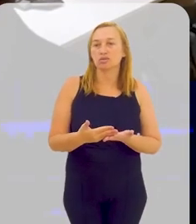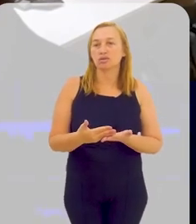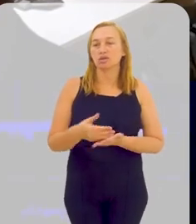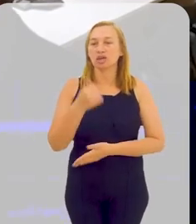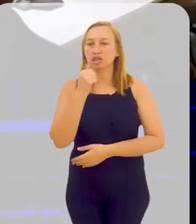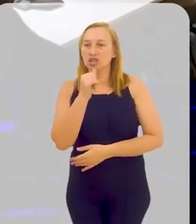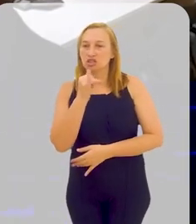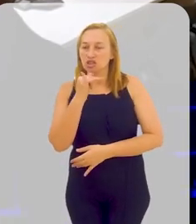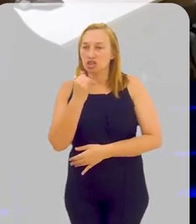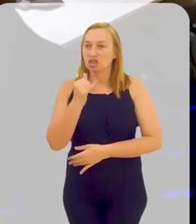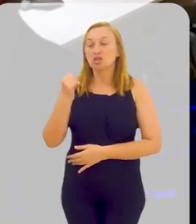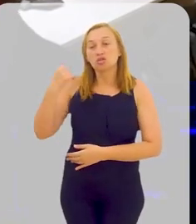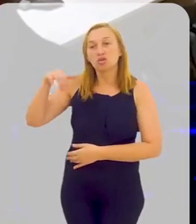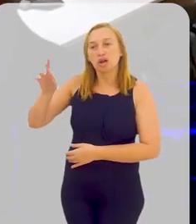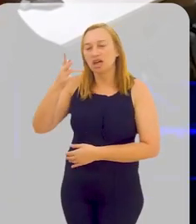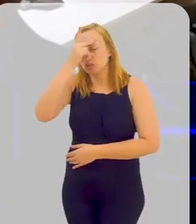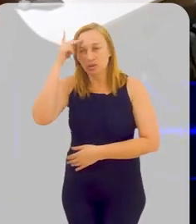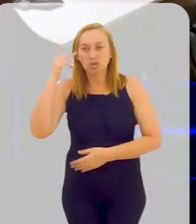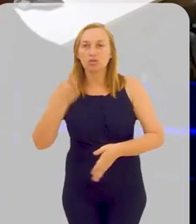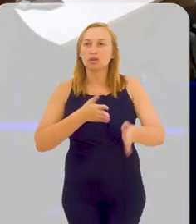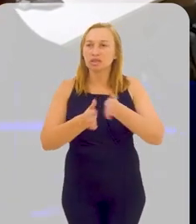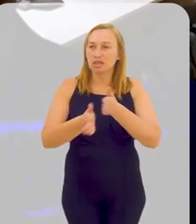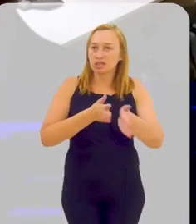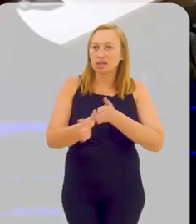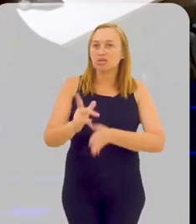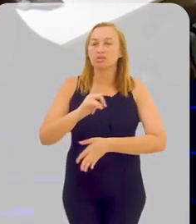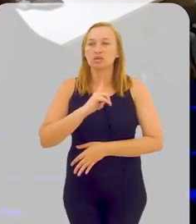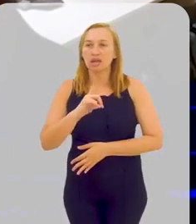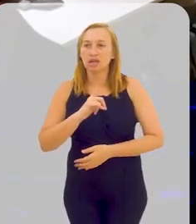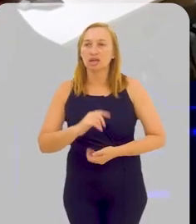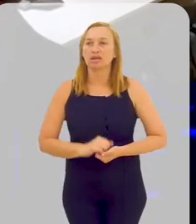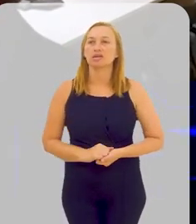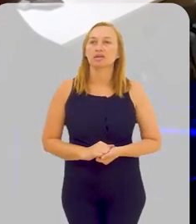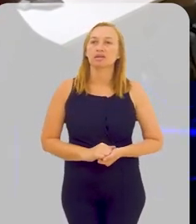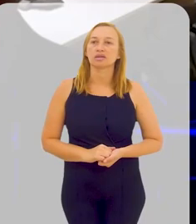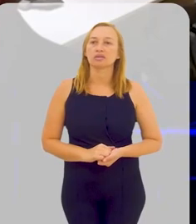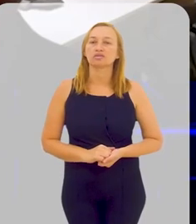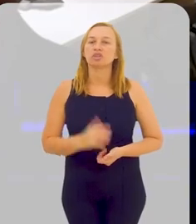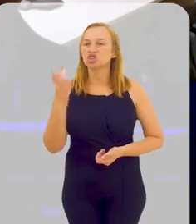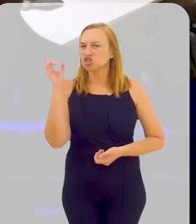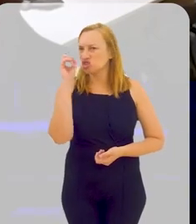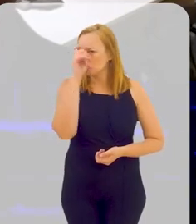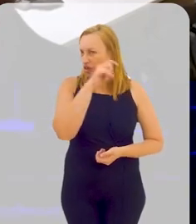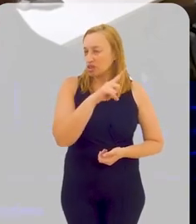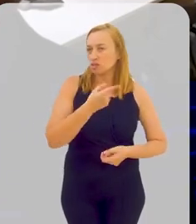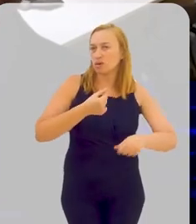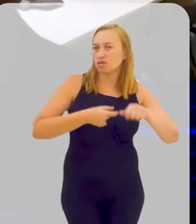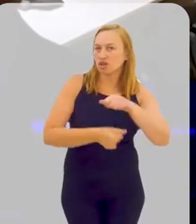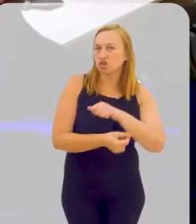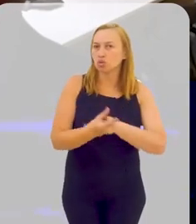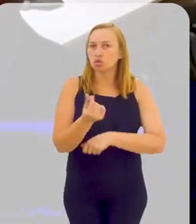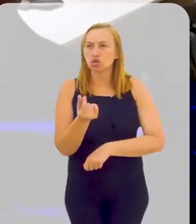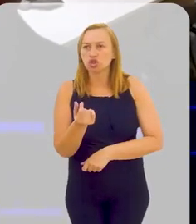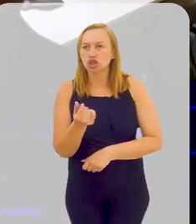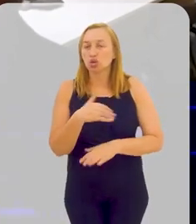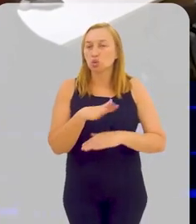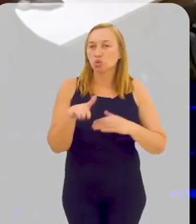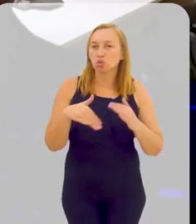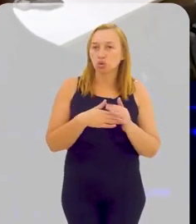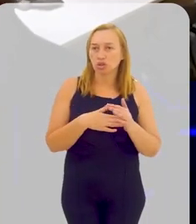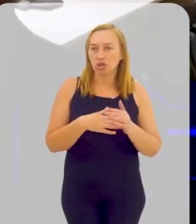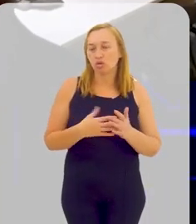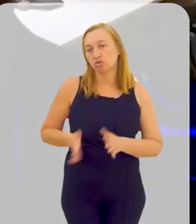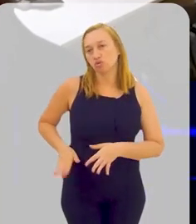fotovoltaica porque para que as pessoas tenham acesso a essa tecnologia elas dificilmente vão investir o dinheiro